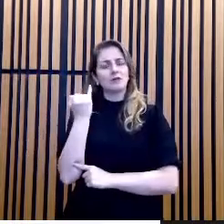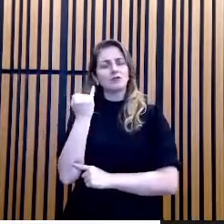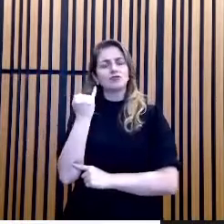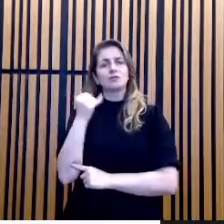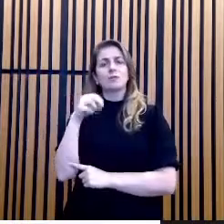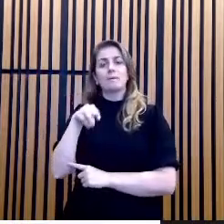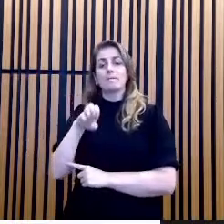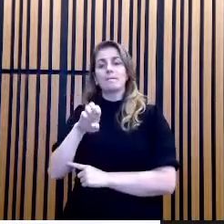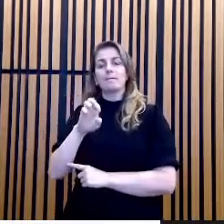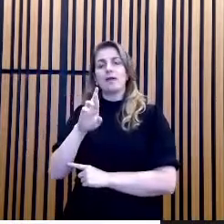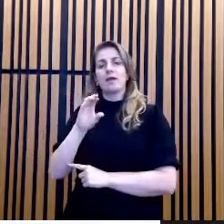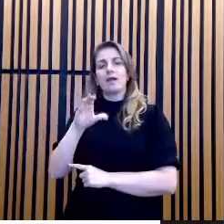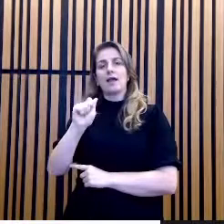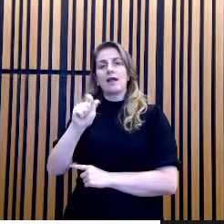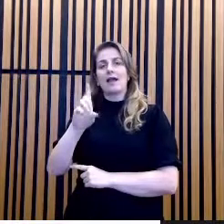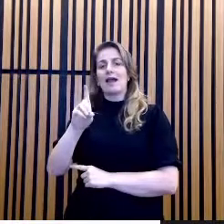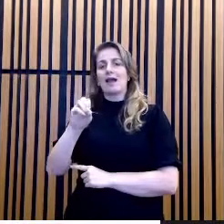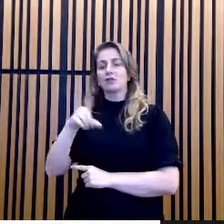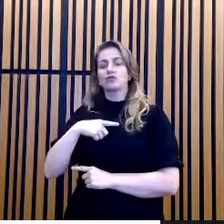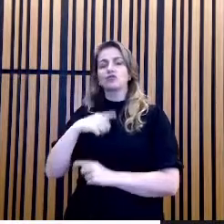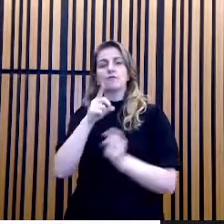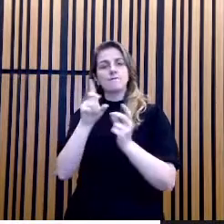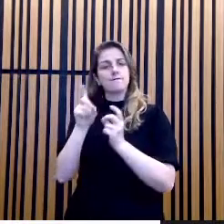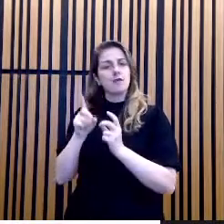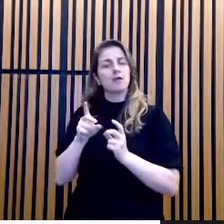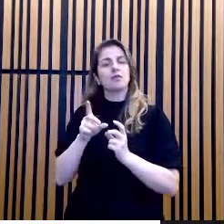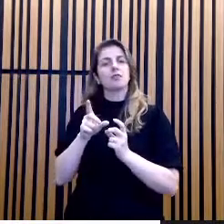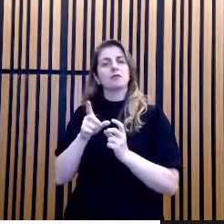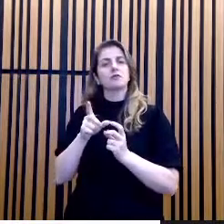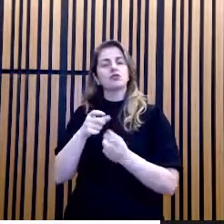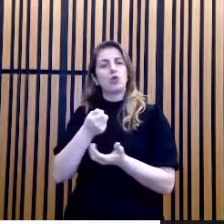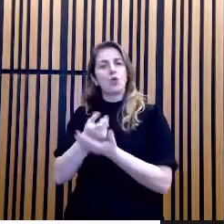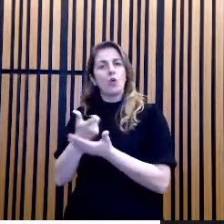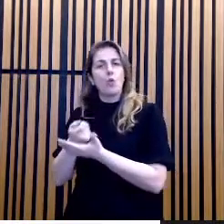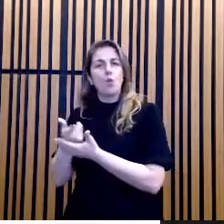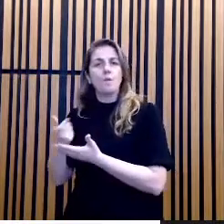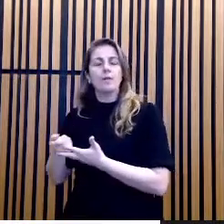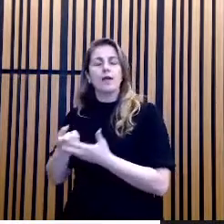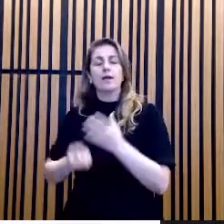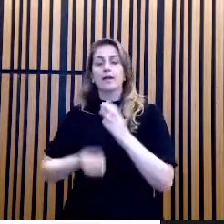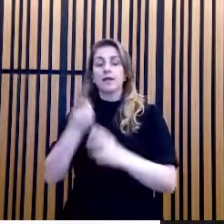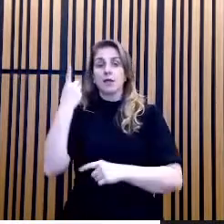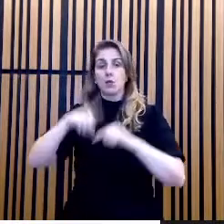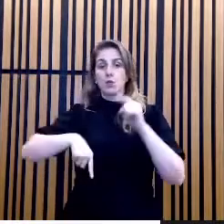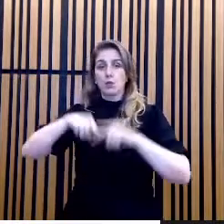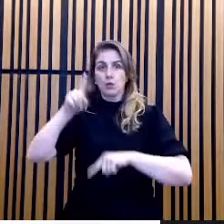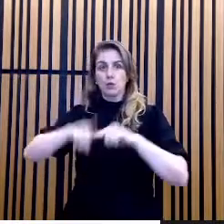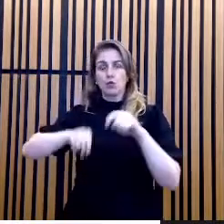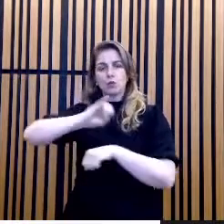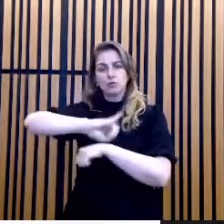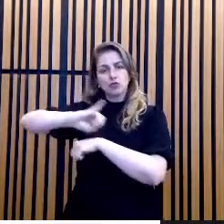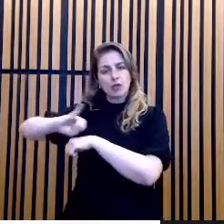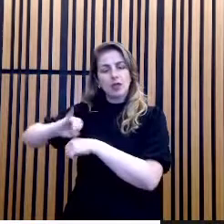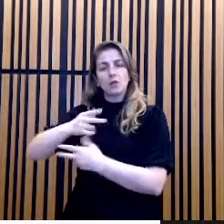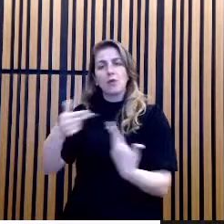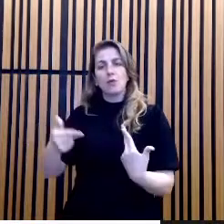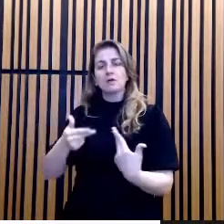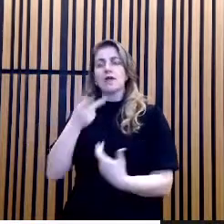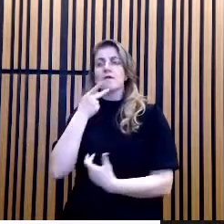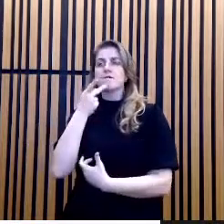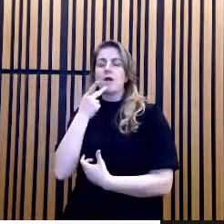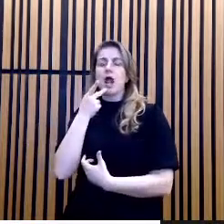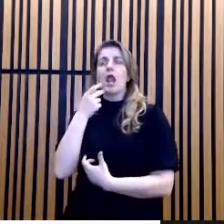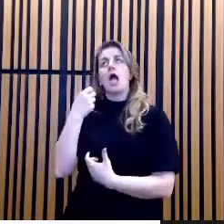mercado, para o mercado de consumo. A gente criar um produto e falar que esse produto é para mulher